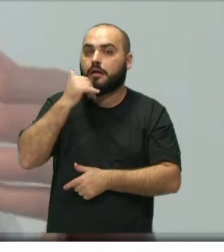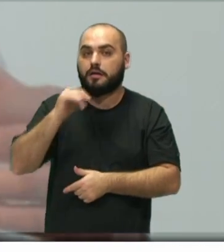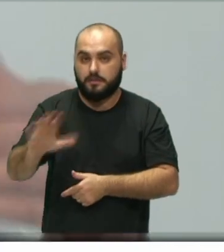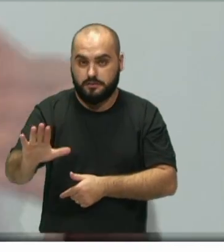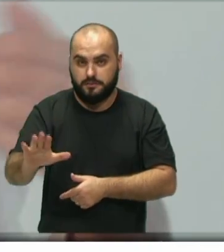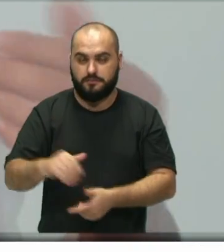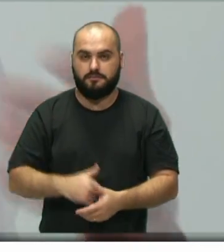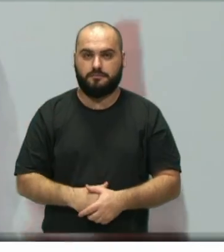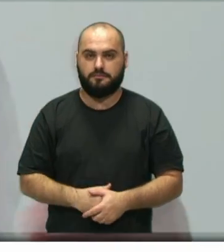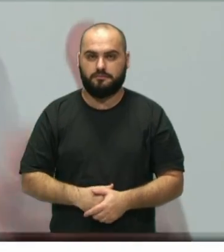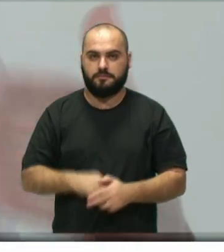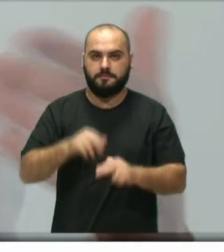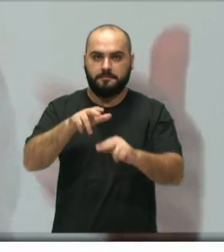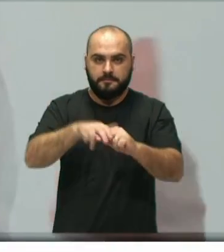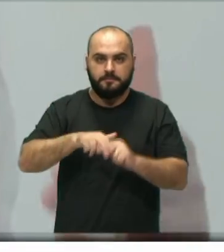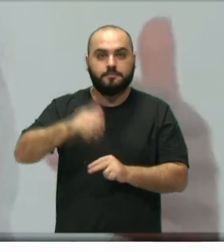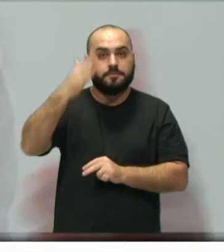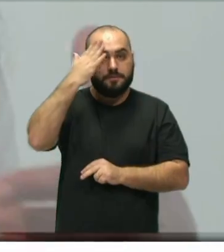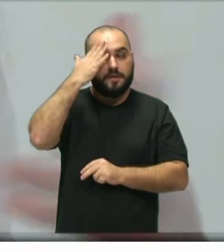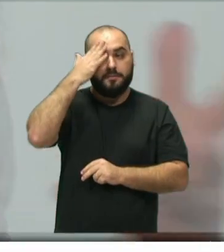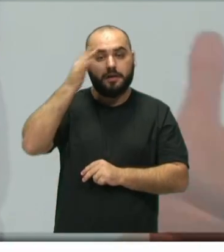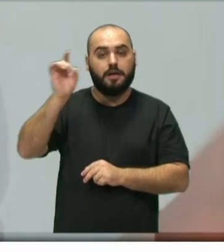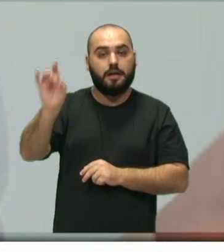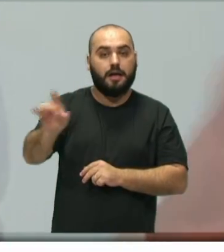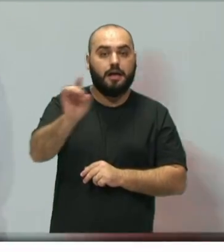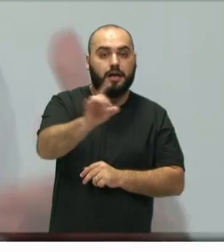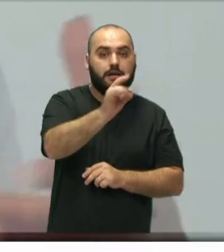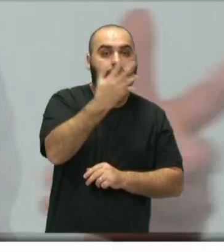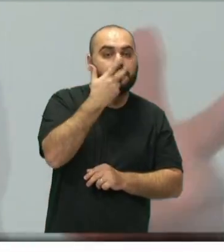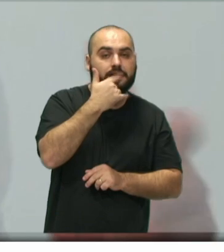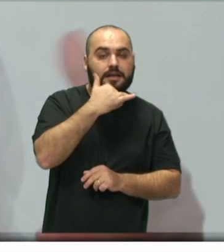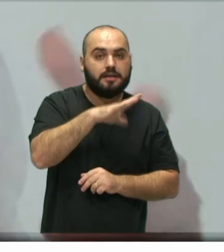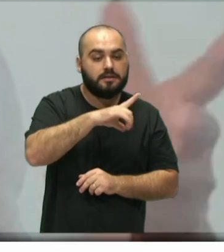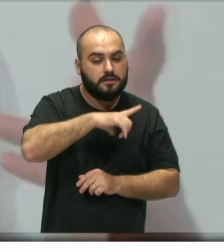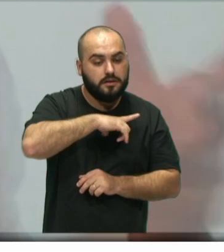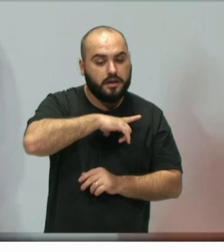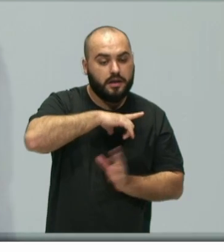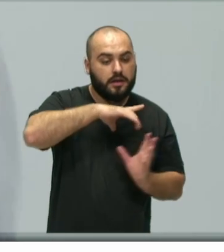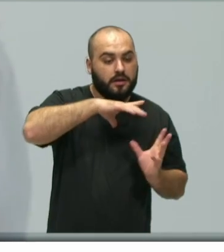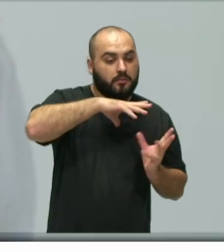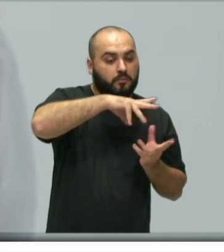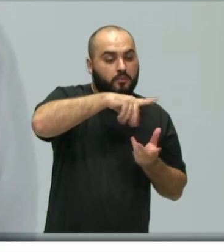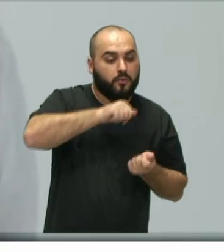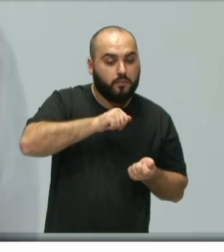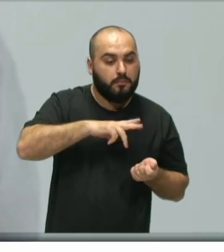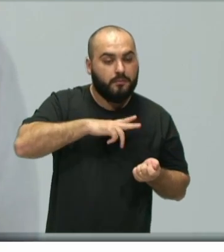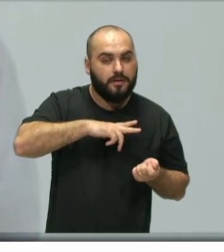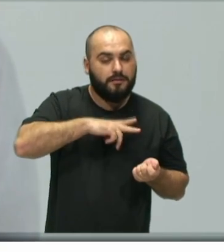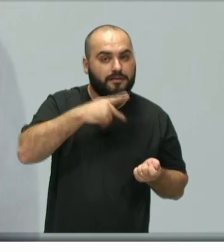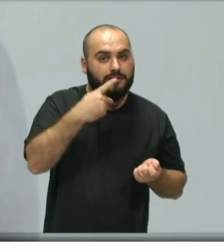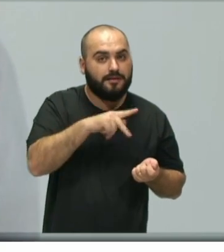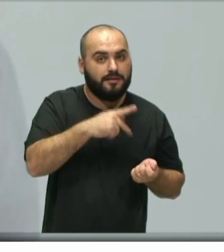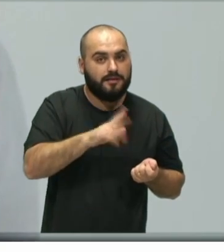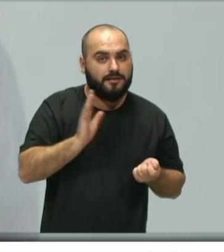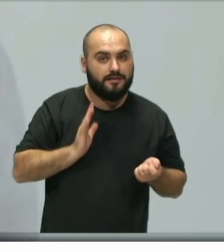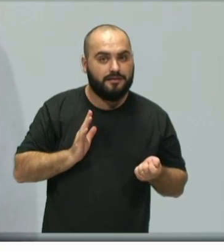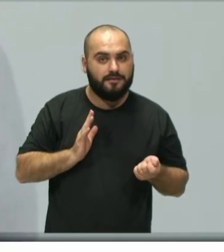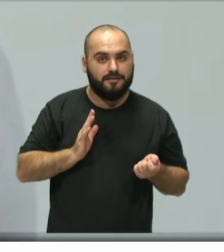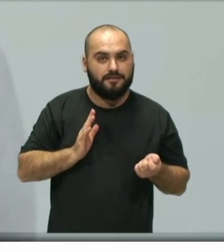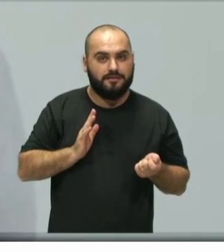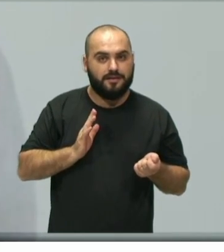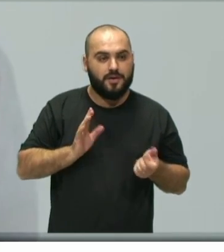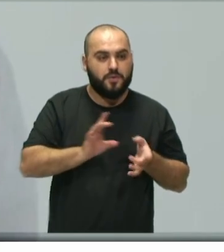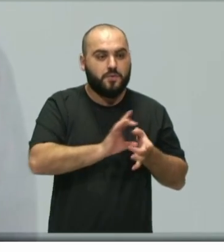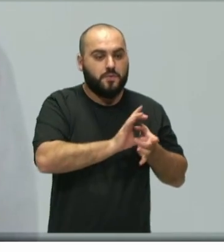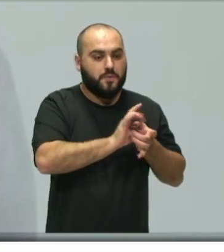você sabe que cada criança tem o seu mundo, tem suas, né, seu